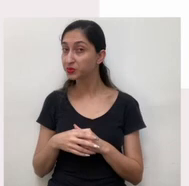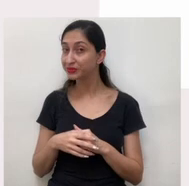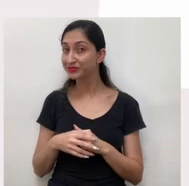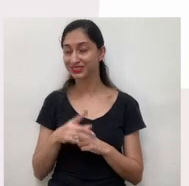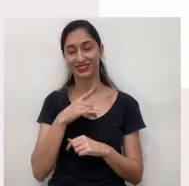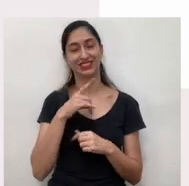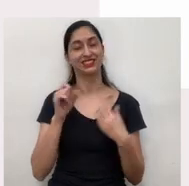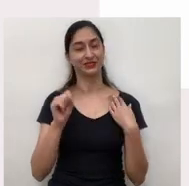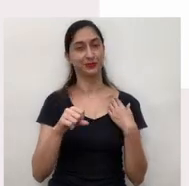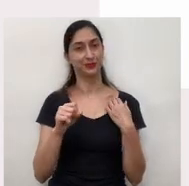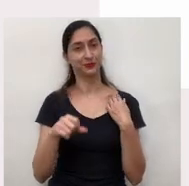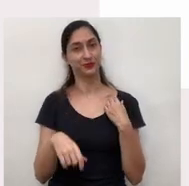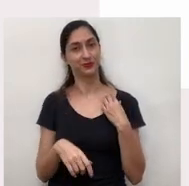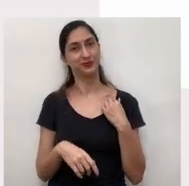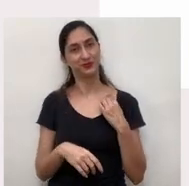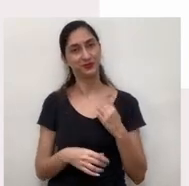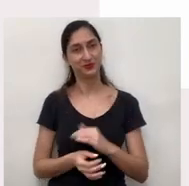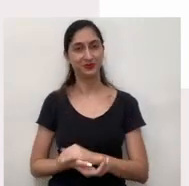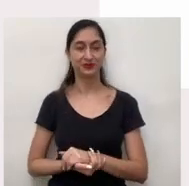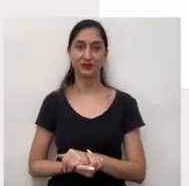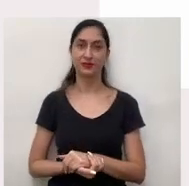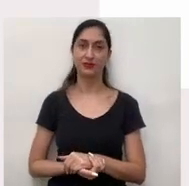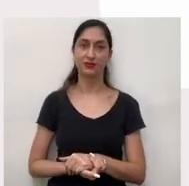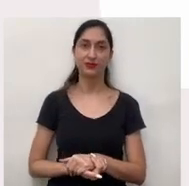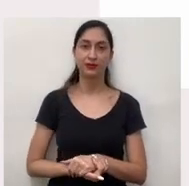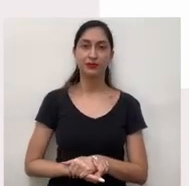Temos sim, Fernanda.